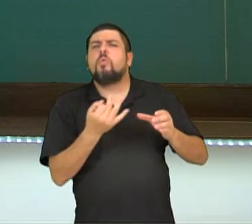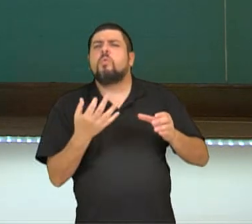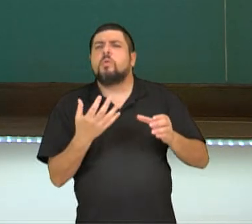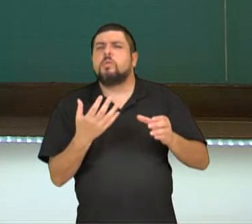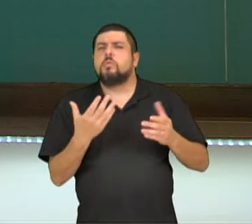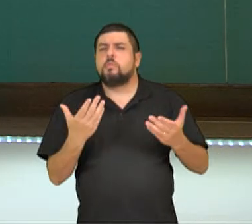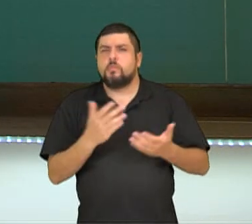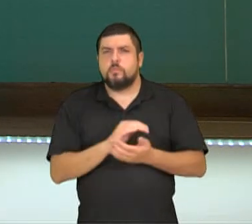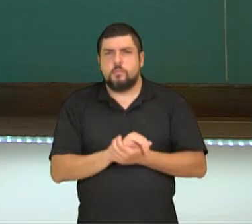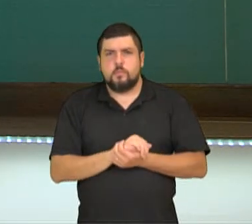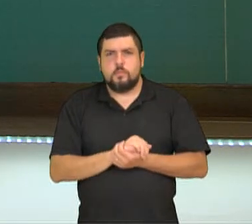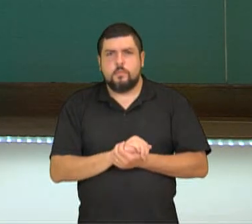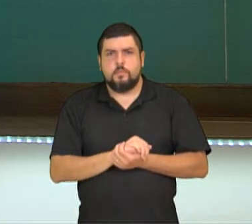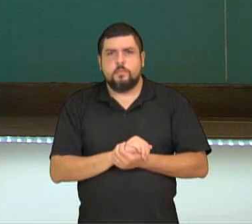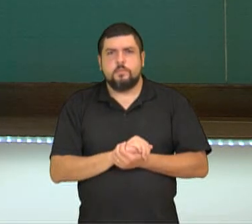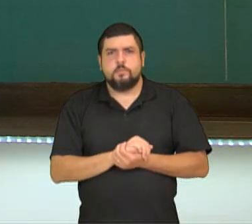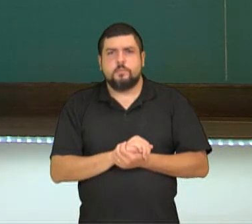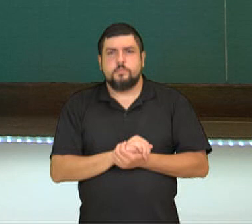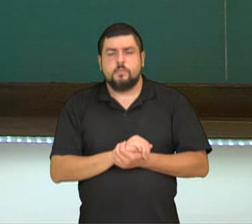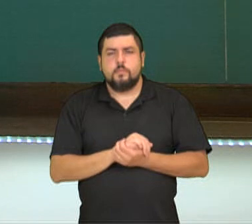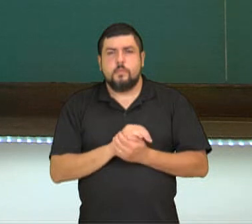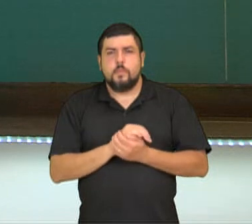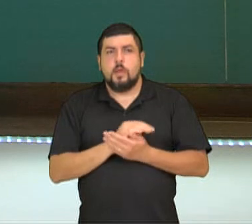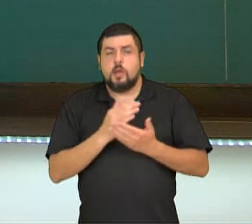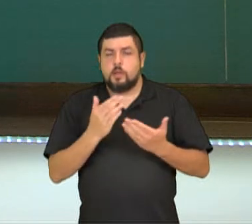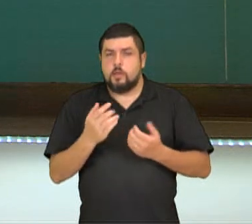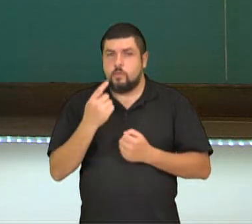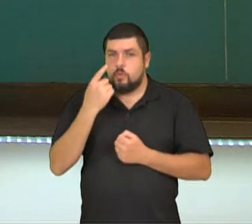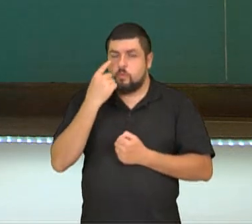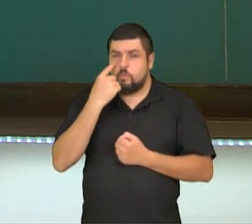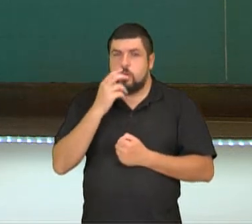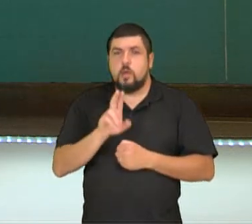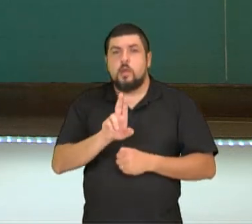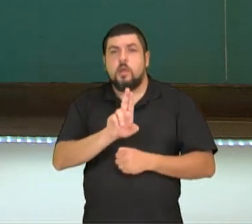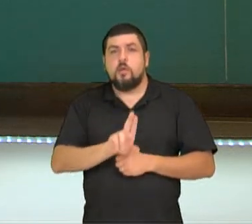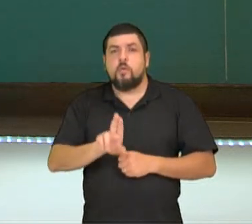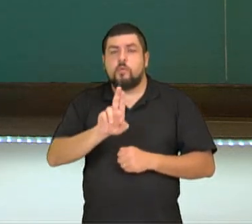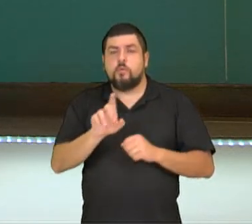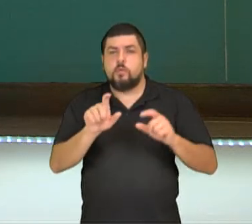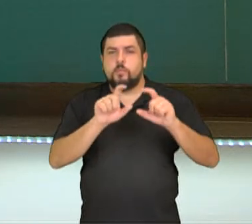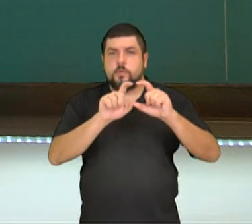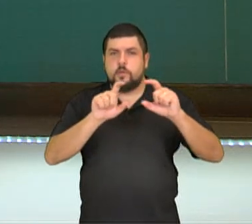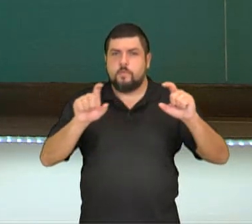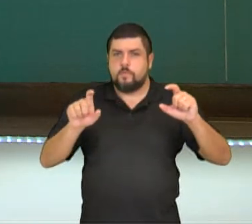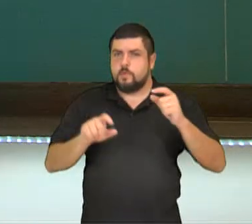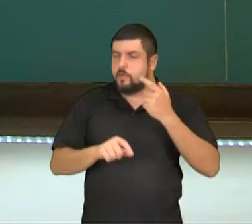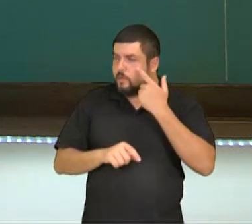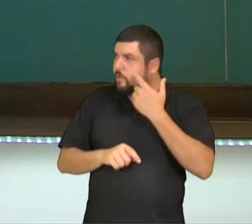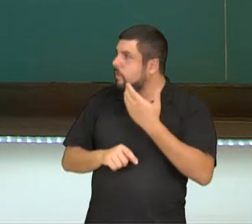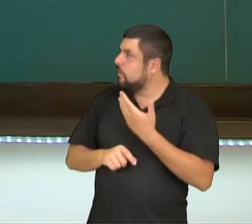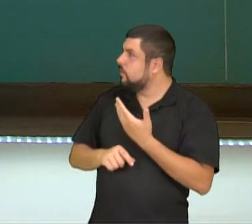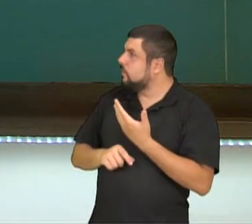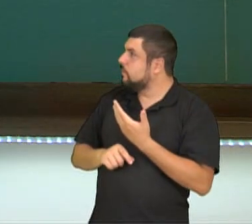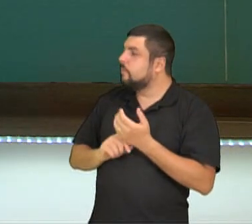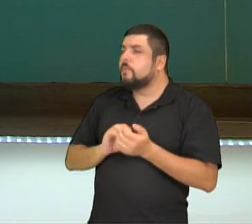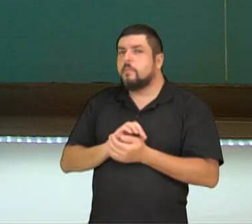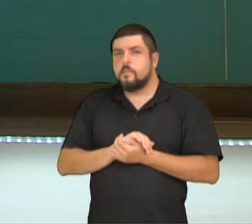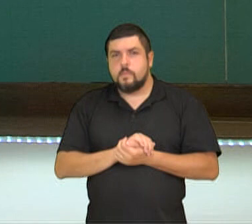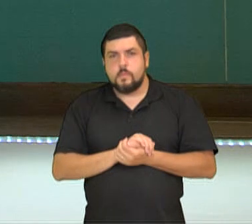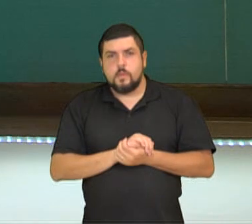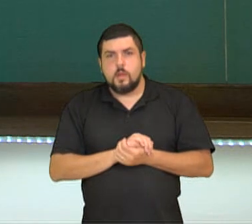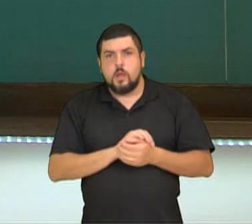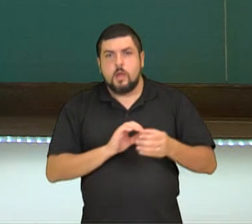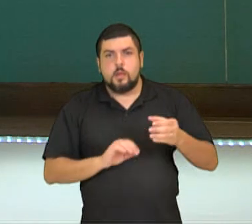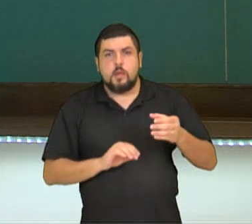concentrada? Dessa forma aqui, ó, utilizando a nossa expressão. Então, o C1, que é a concentração inicial lá